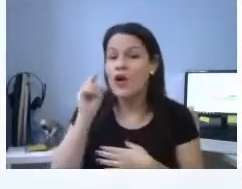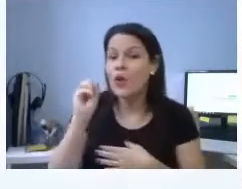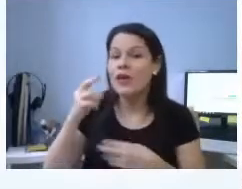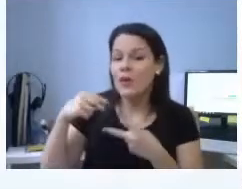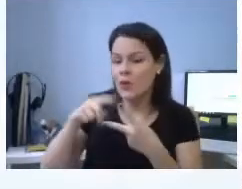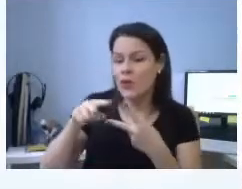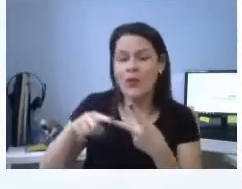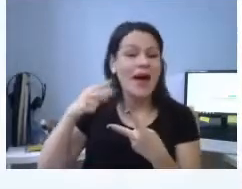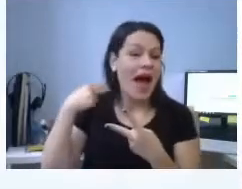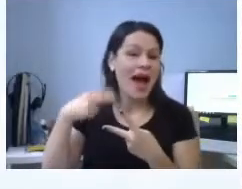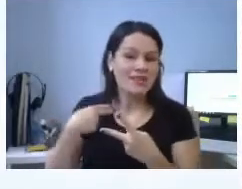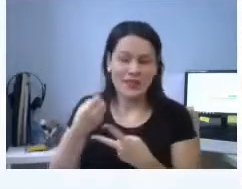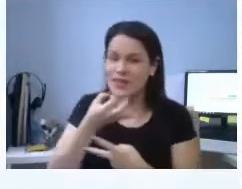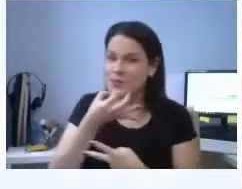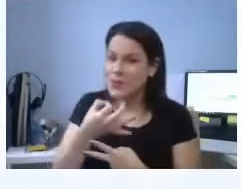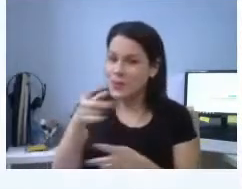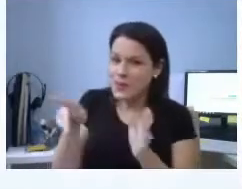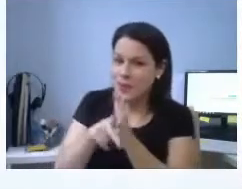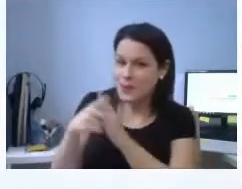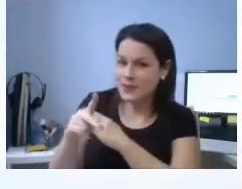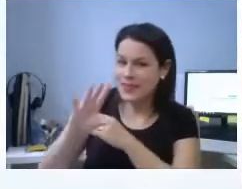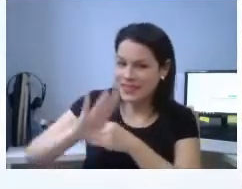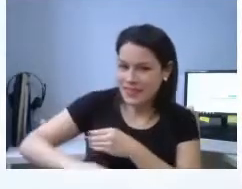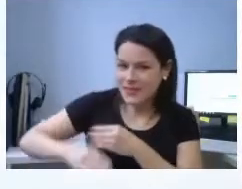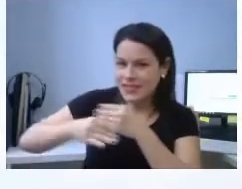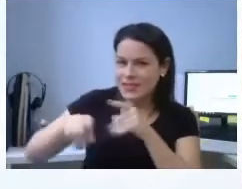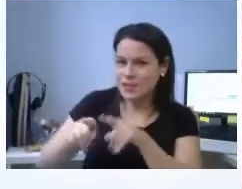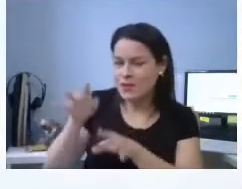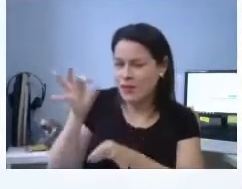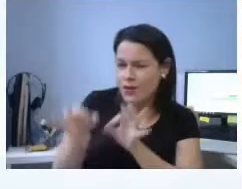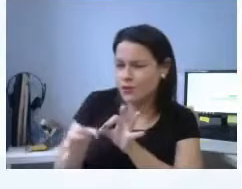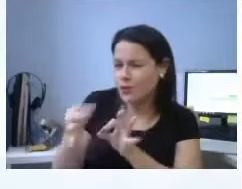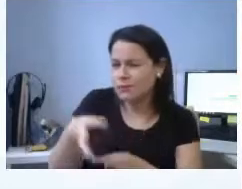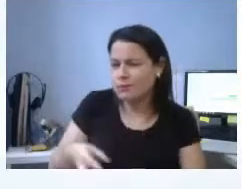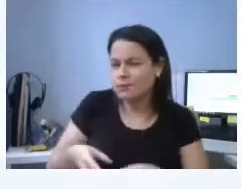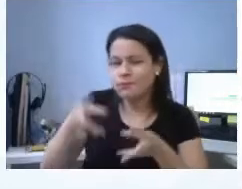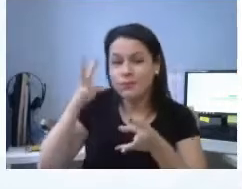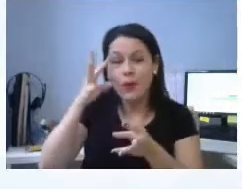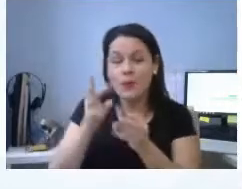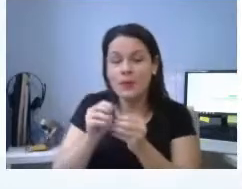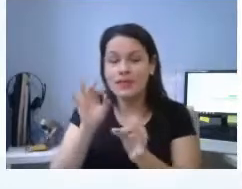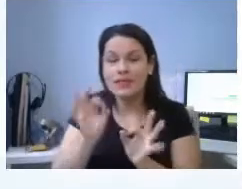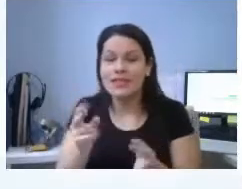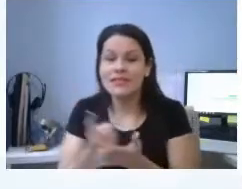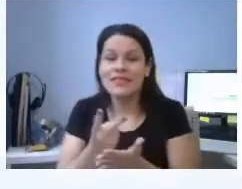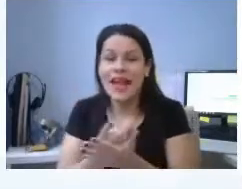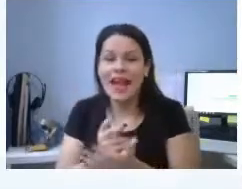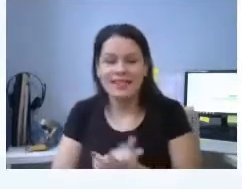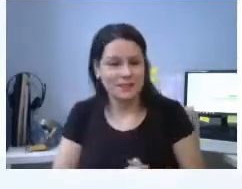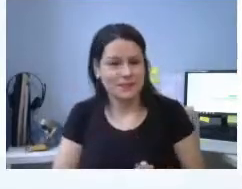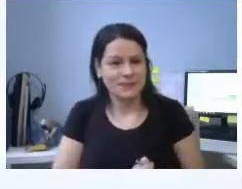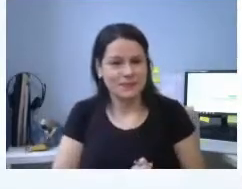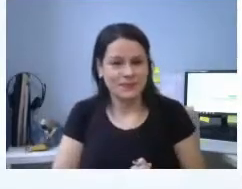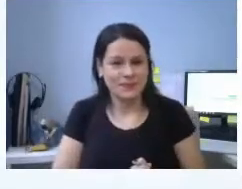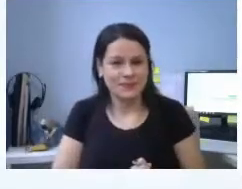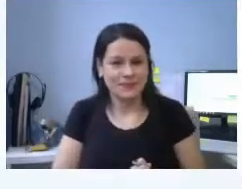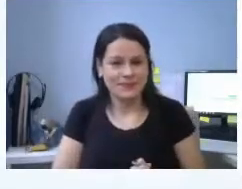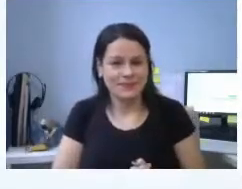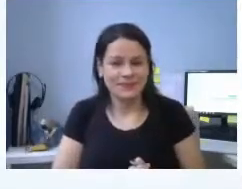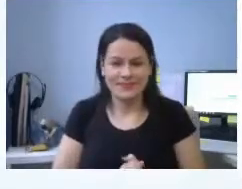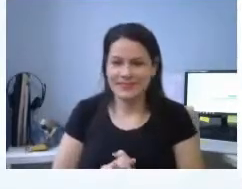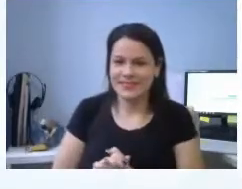advogados conseguirem fazer um juiz entender isso. Doutor Alberto Emiliano, com o senhor a